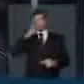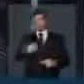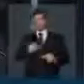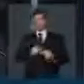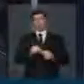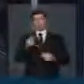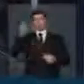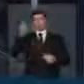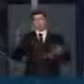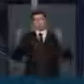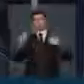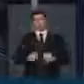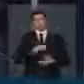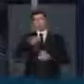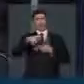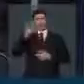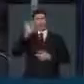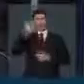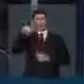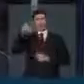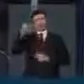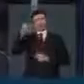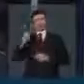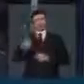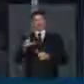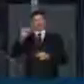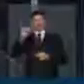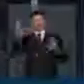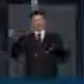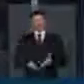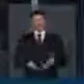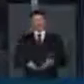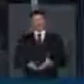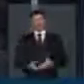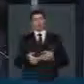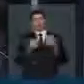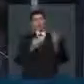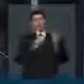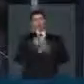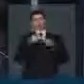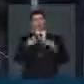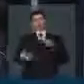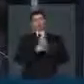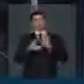foi feita ontem pelo Fantástico da Rede Globo. CPI já e aprovação desse